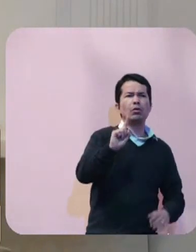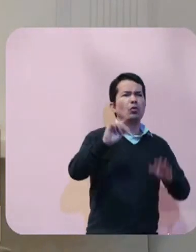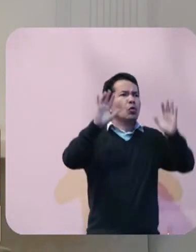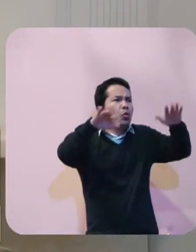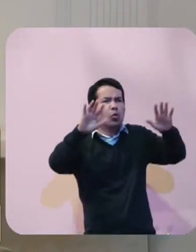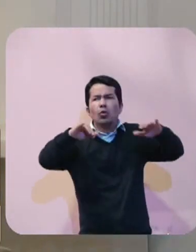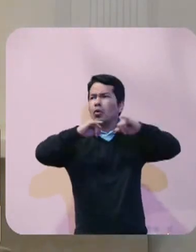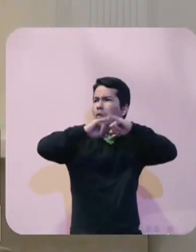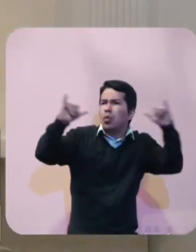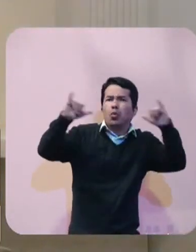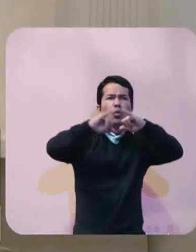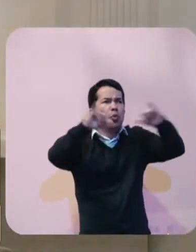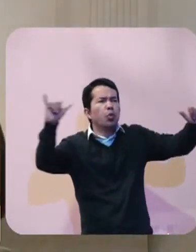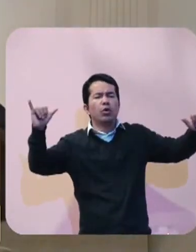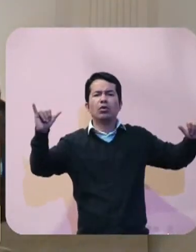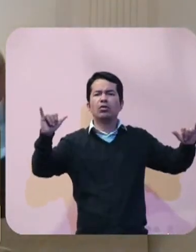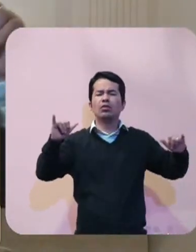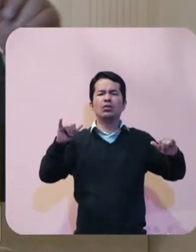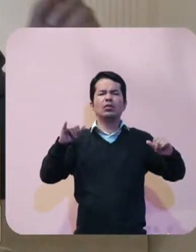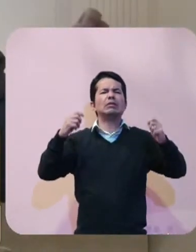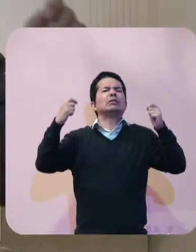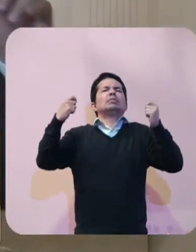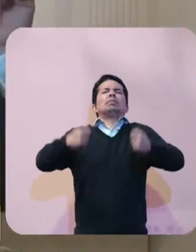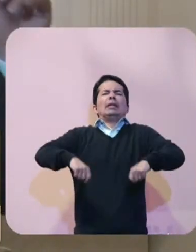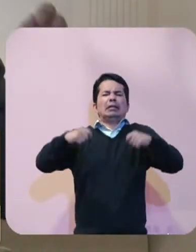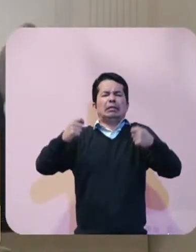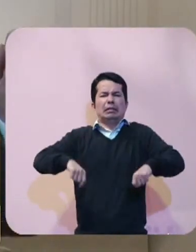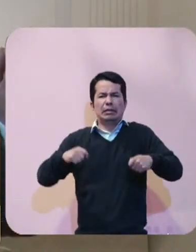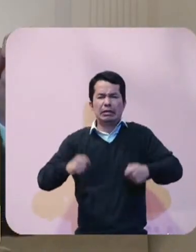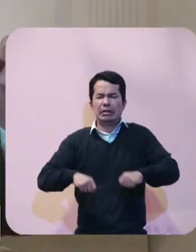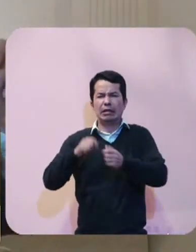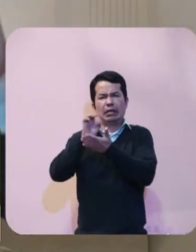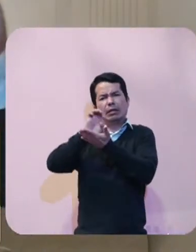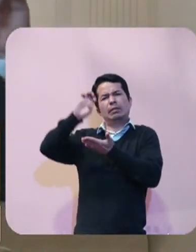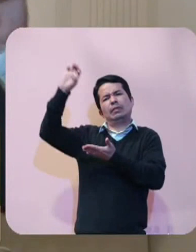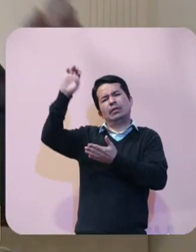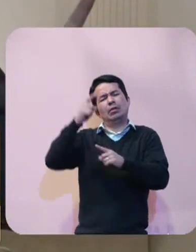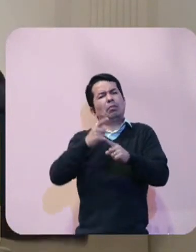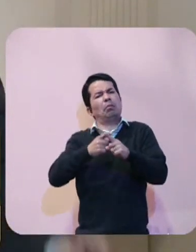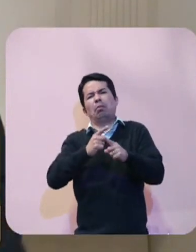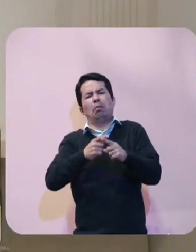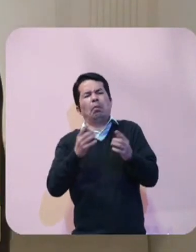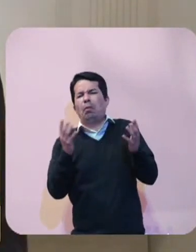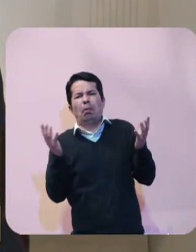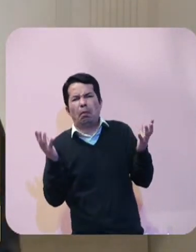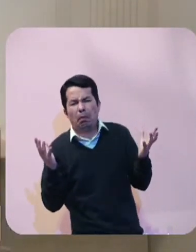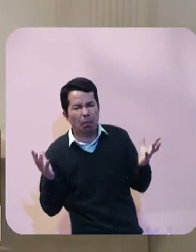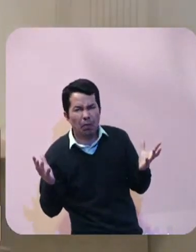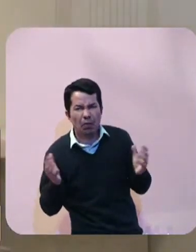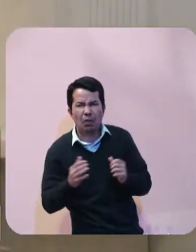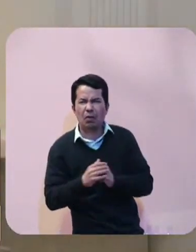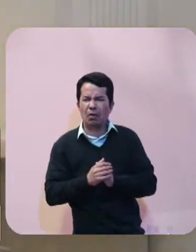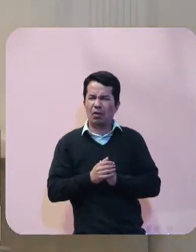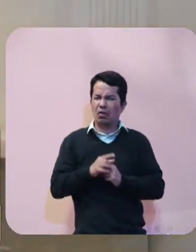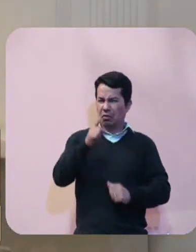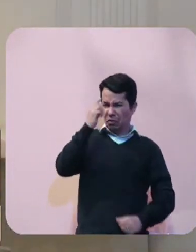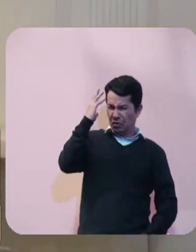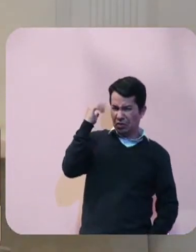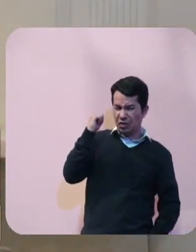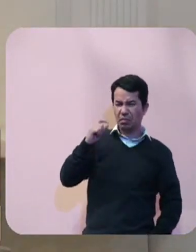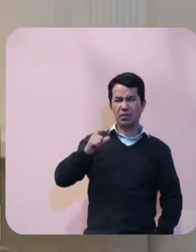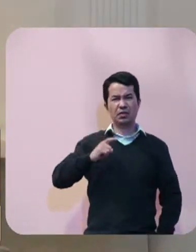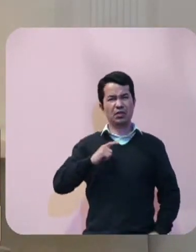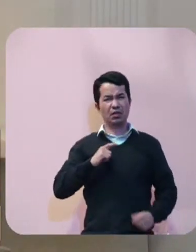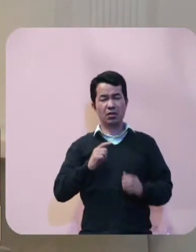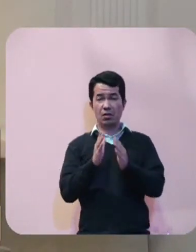fazer? Qual seria a grande necessidade social e religiosa dos fins dos tempos? E a